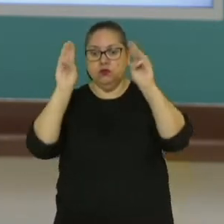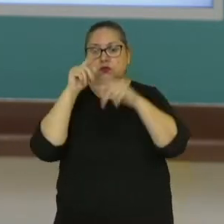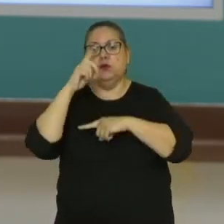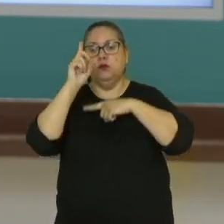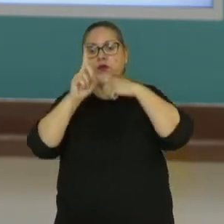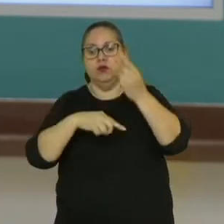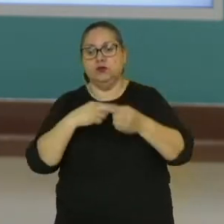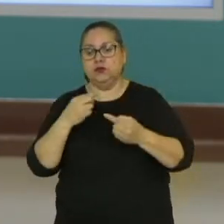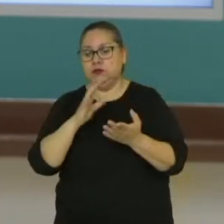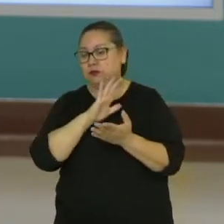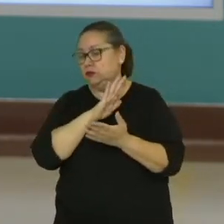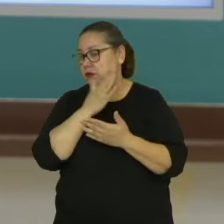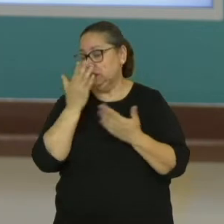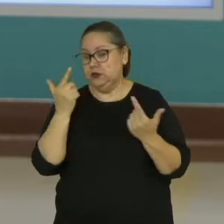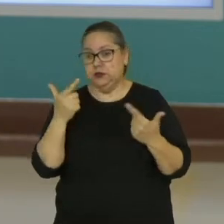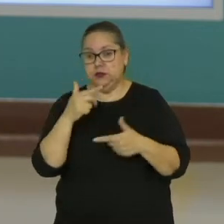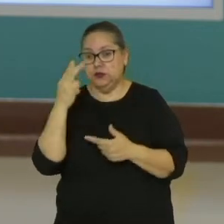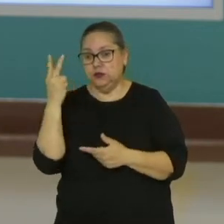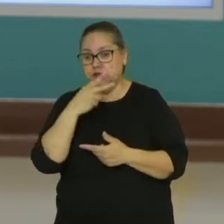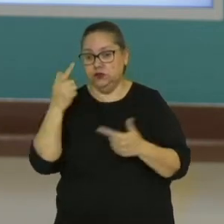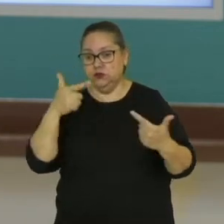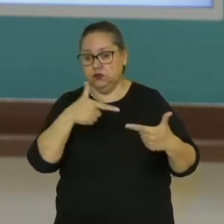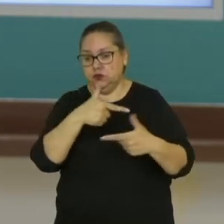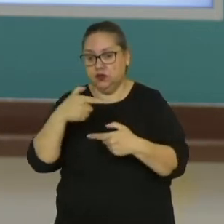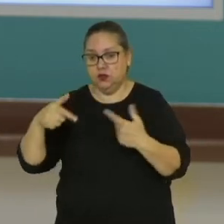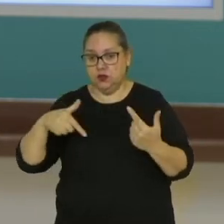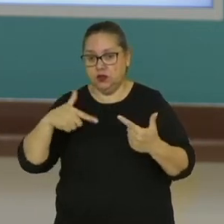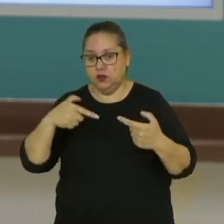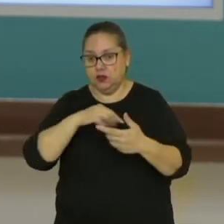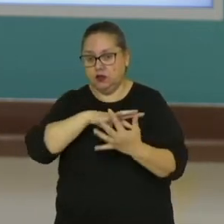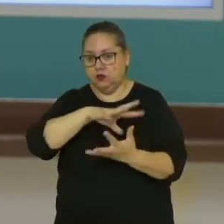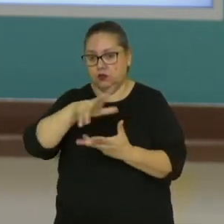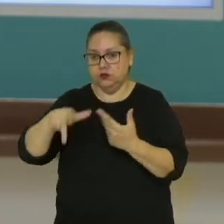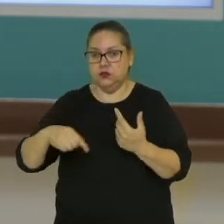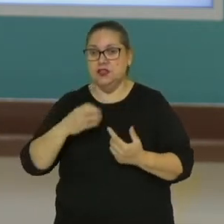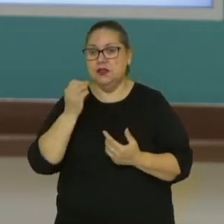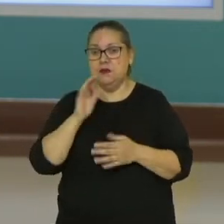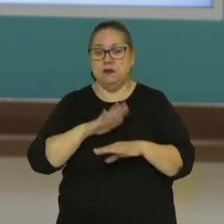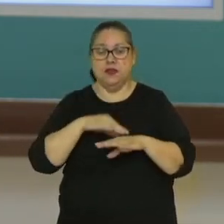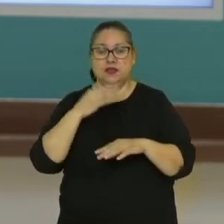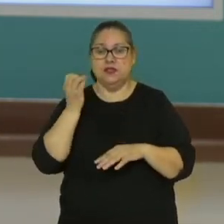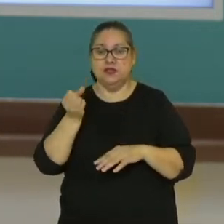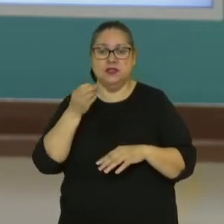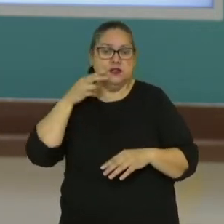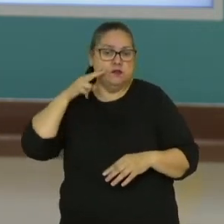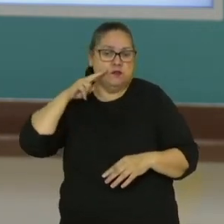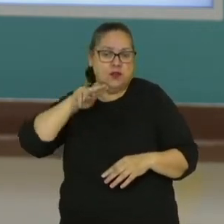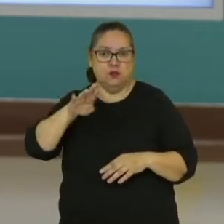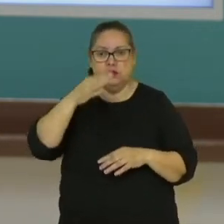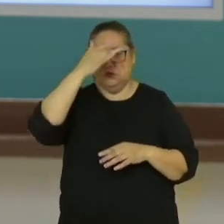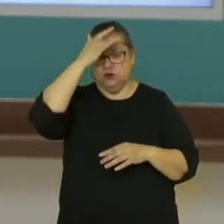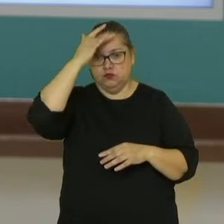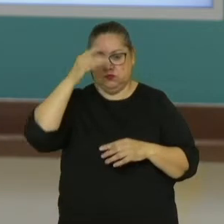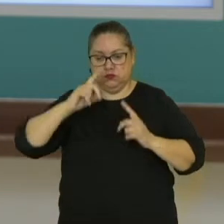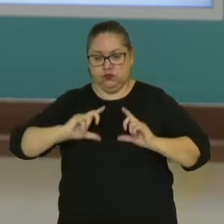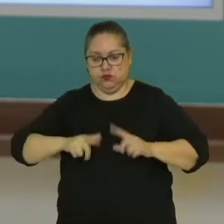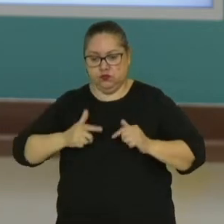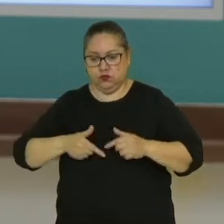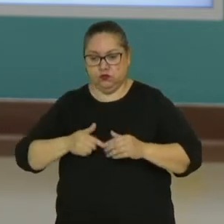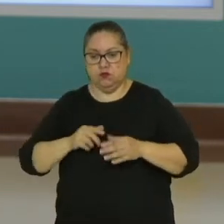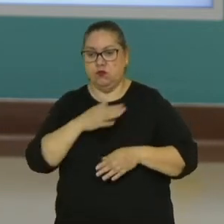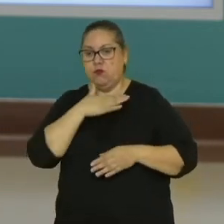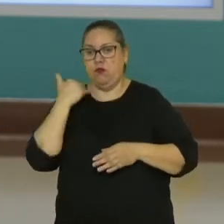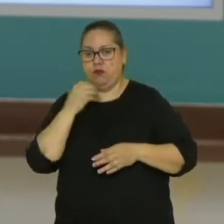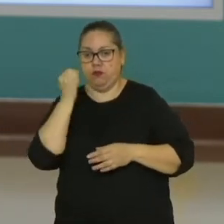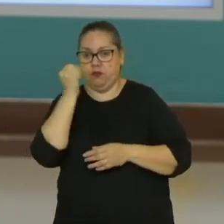um desastre, né, da Segunda Guerra Mundial, onde mais de 6 milhões de judeus foram mortos nos campos de concentrações